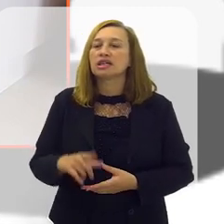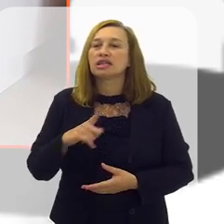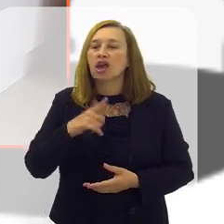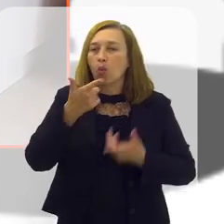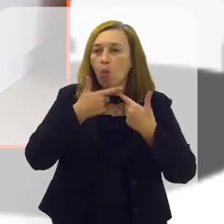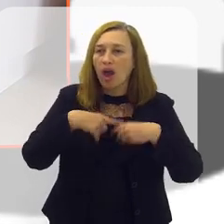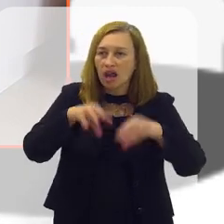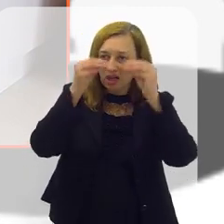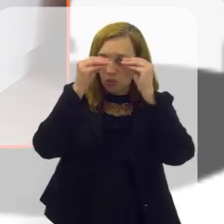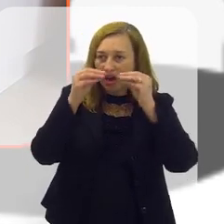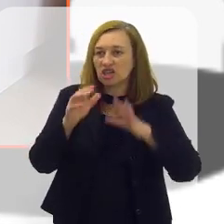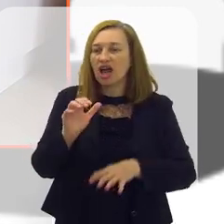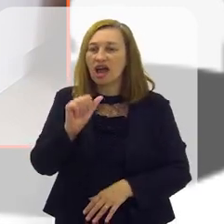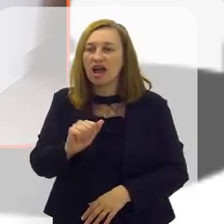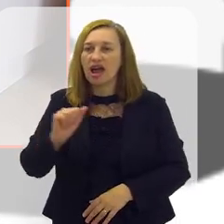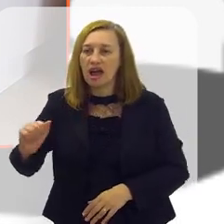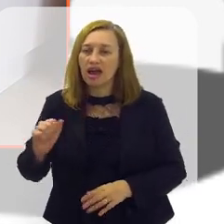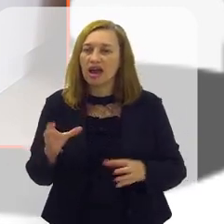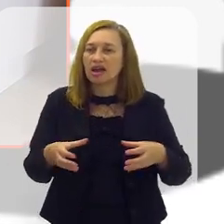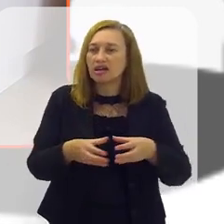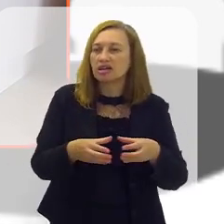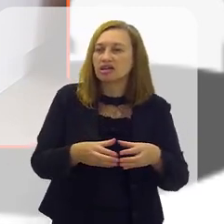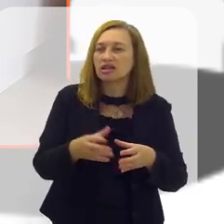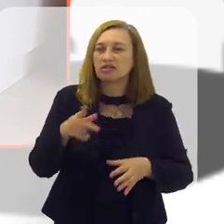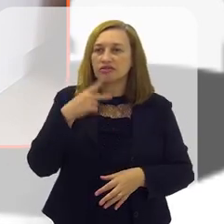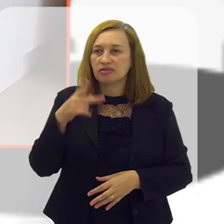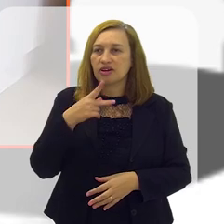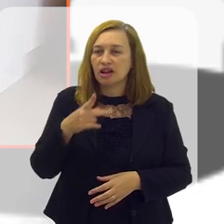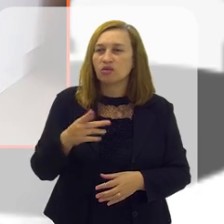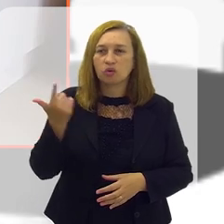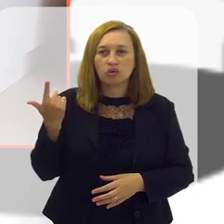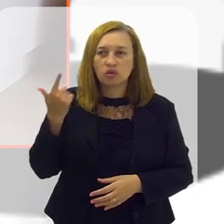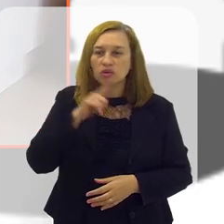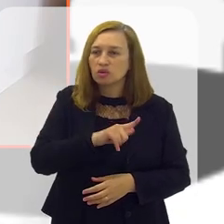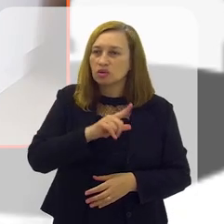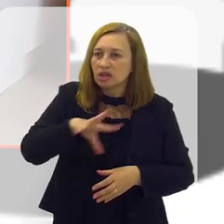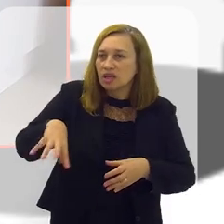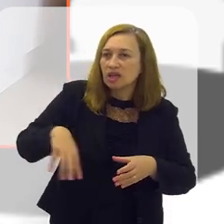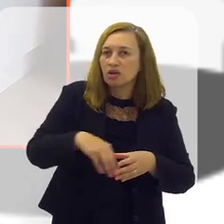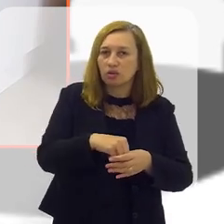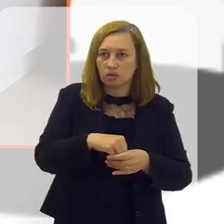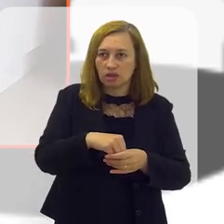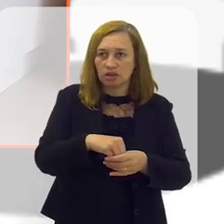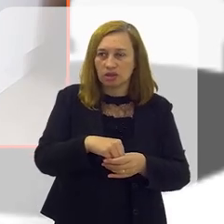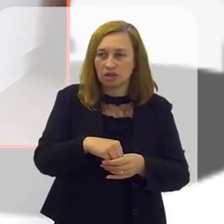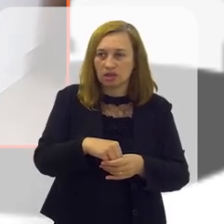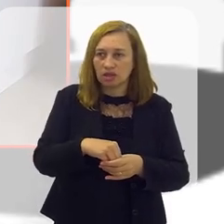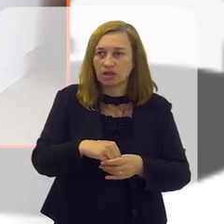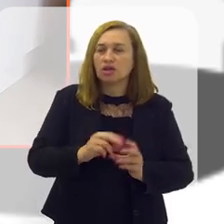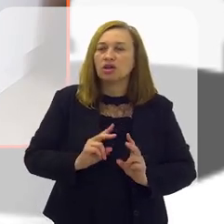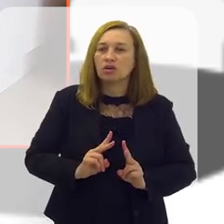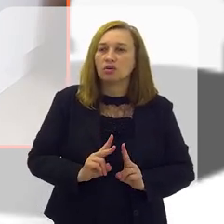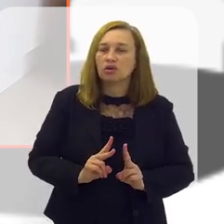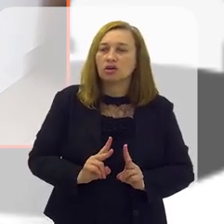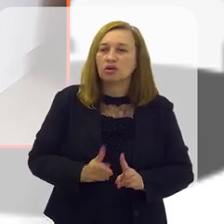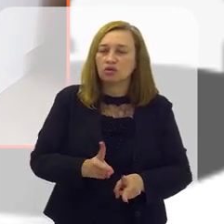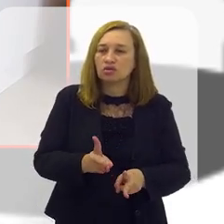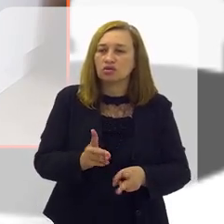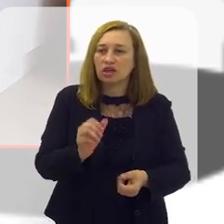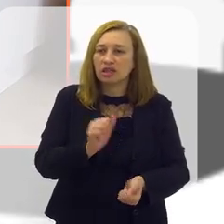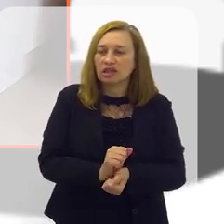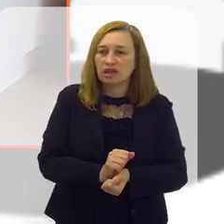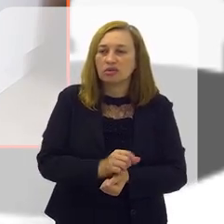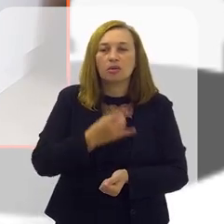existe uma linguagem em AA que fala que o membro de AA, na verdade, quando ele consegue ingressar e ficar sem